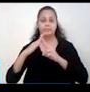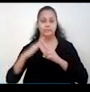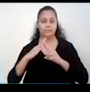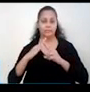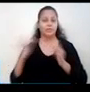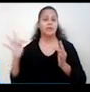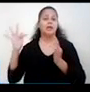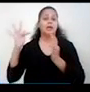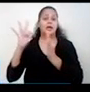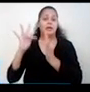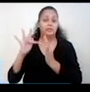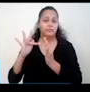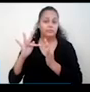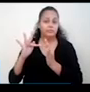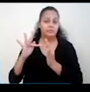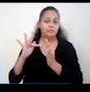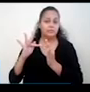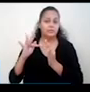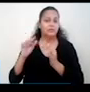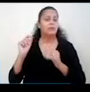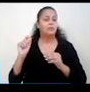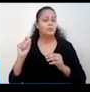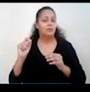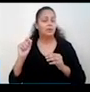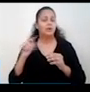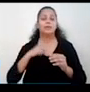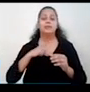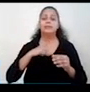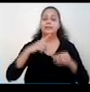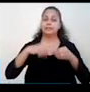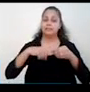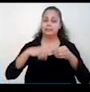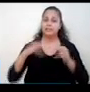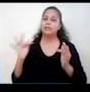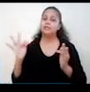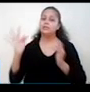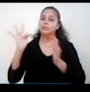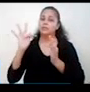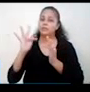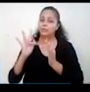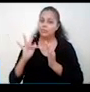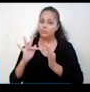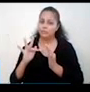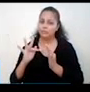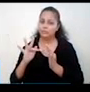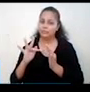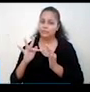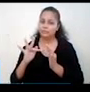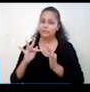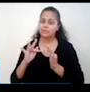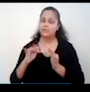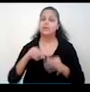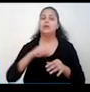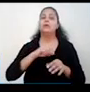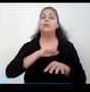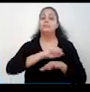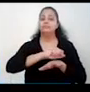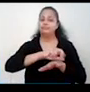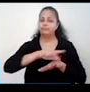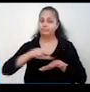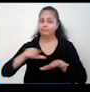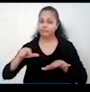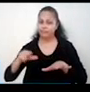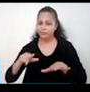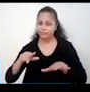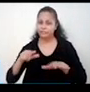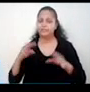que é a vocação daquela cidade, né? Existem cidades, por exemplo, com função administrativa, existem cidades com função turística,